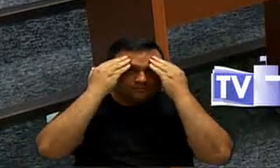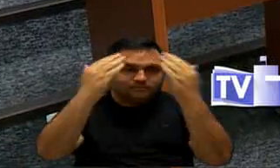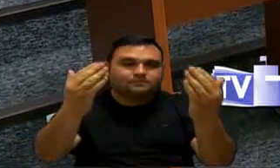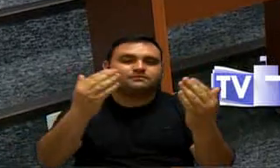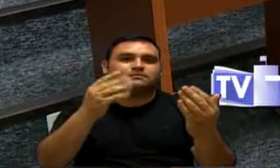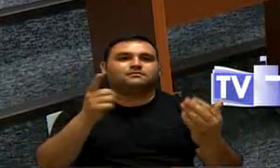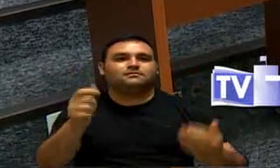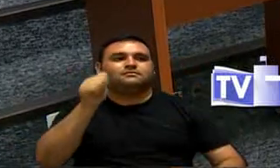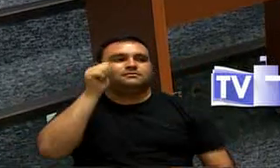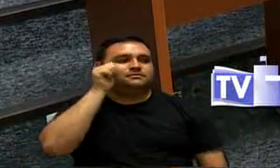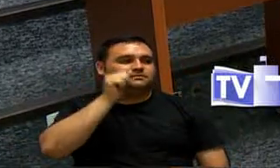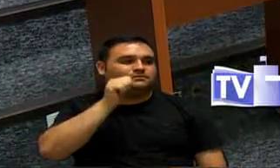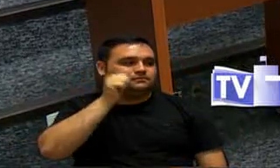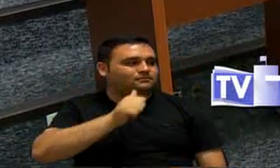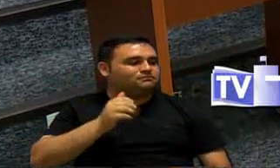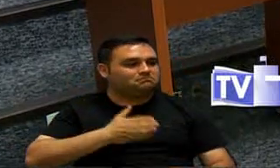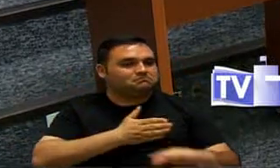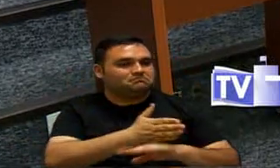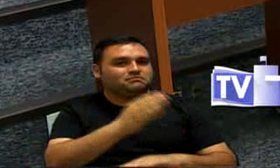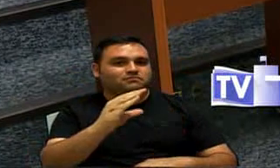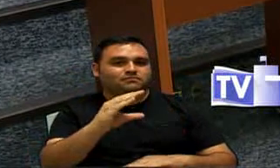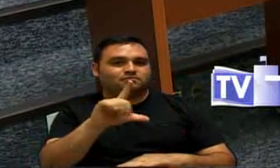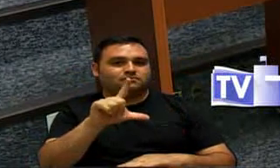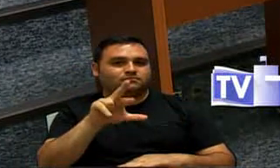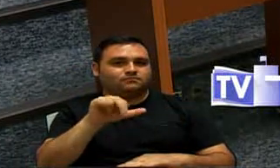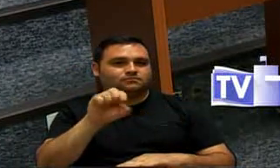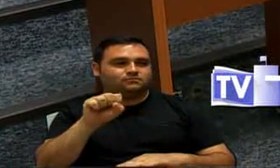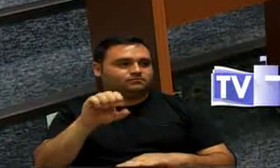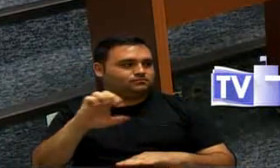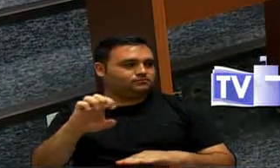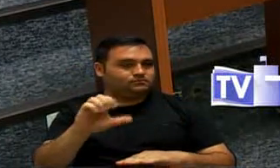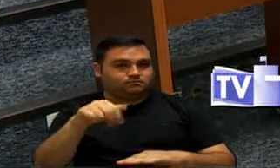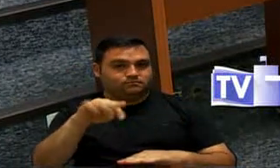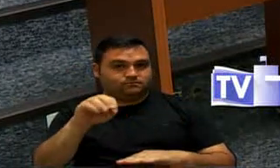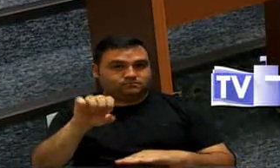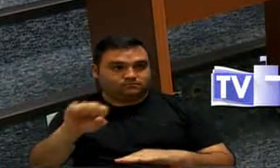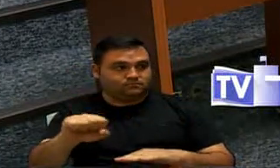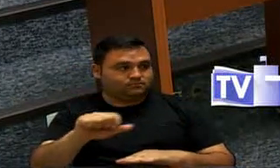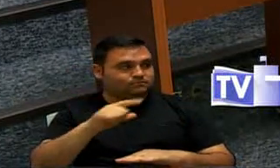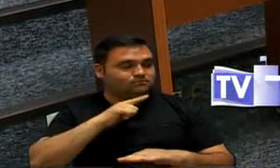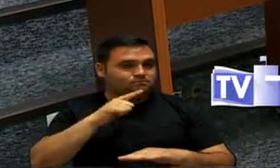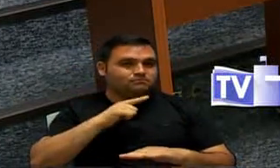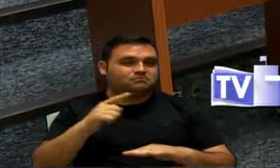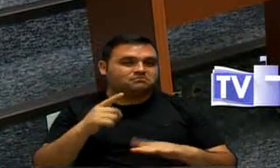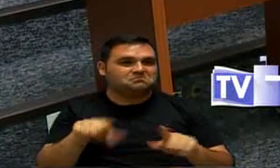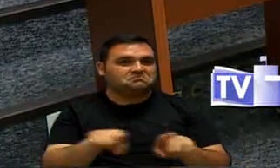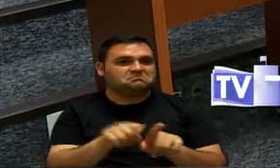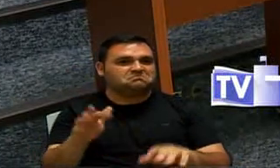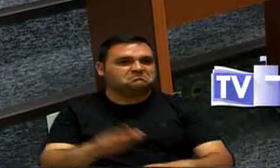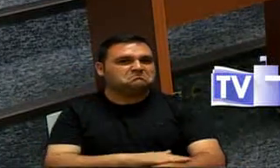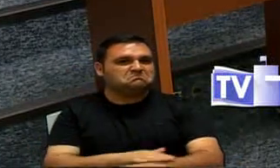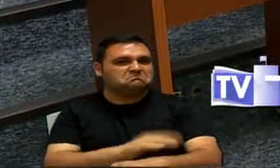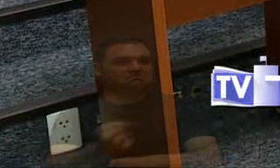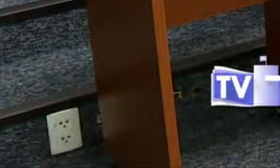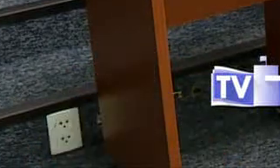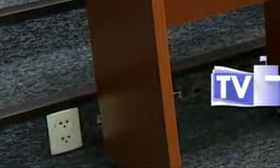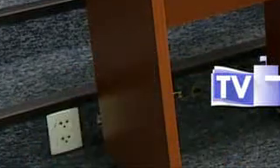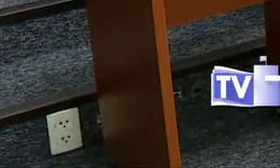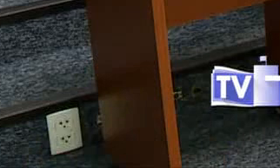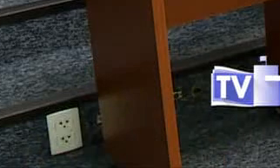Agradecemos aí a participação da Clarice Santos, que nos traz aí até a emoção, né,